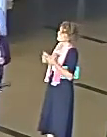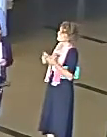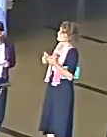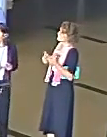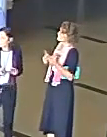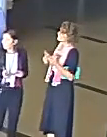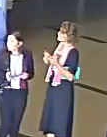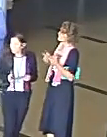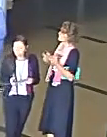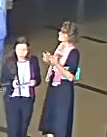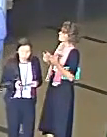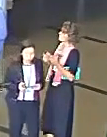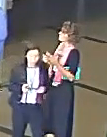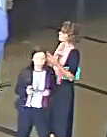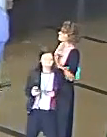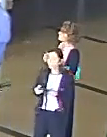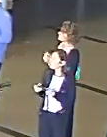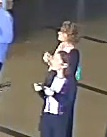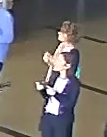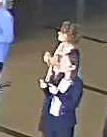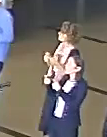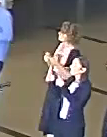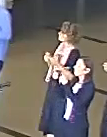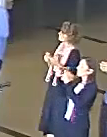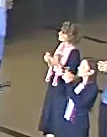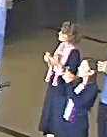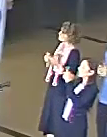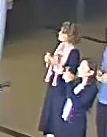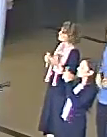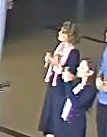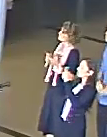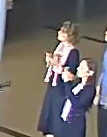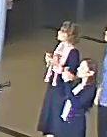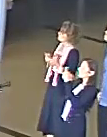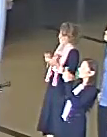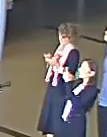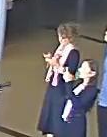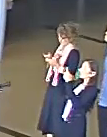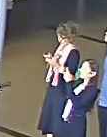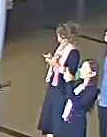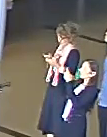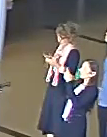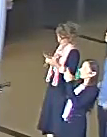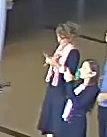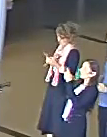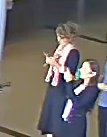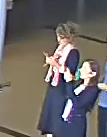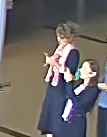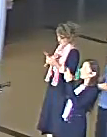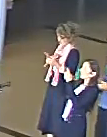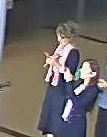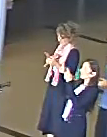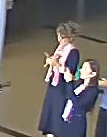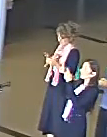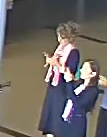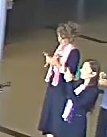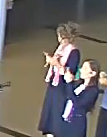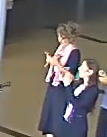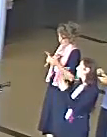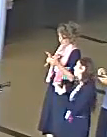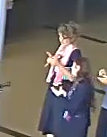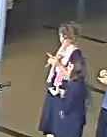como é que eu posso te ajudar que Então olha lá pessoal transferiu da cadeira de roda dele pra cadeira agora vai